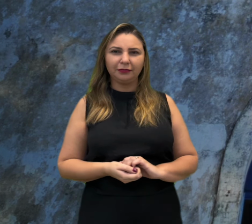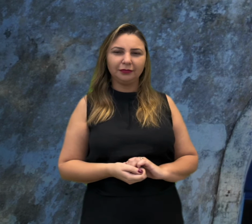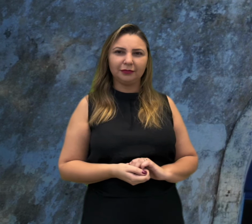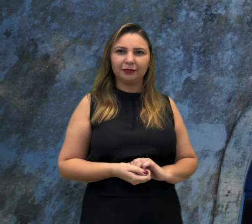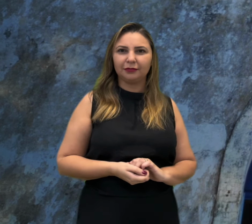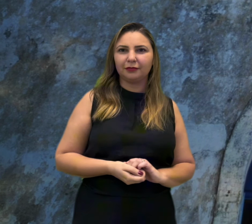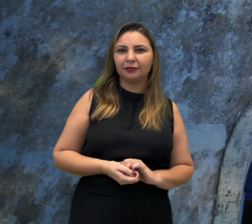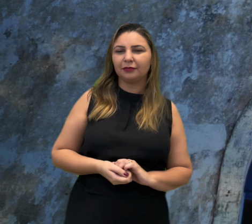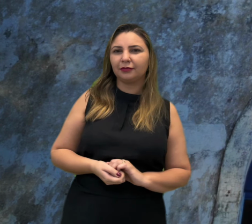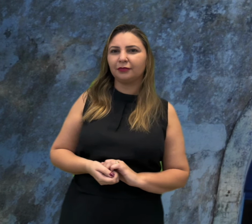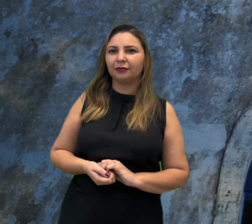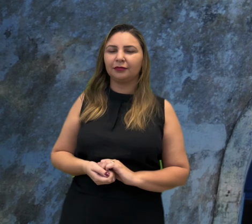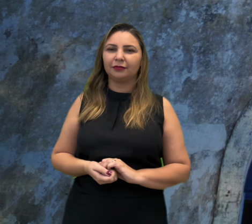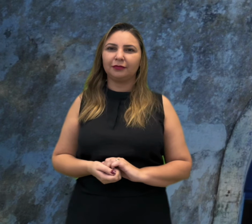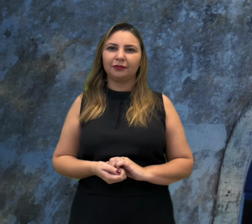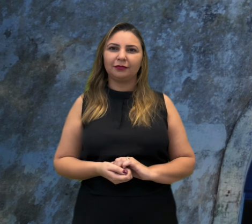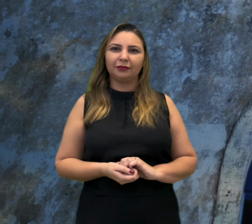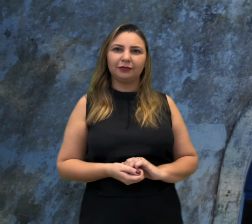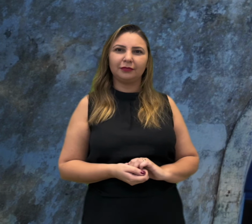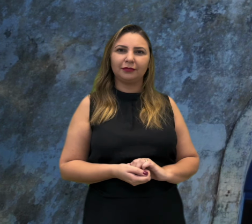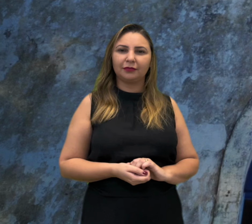lua.